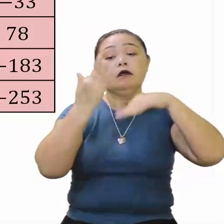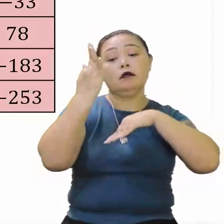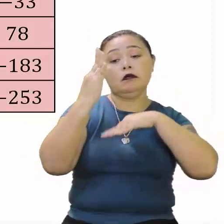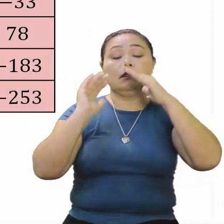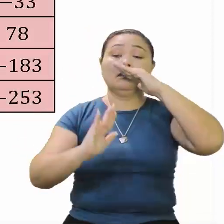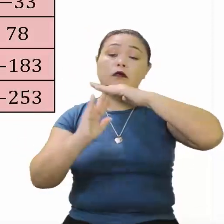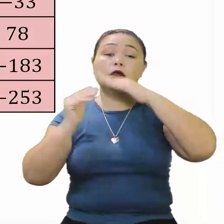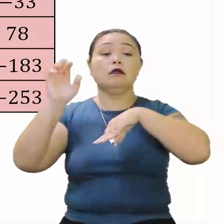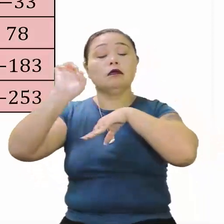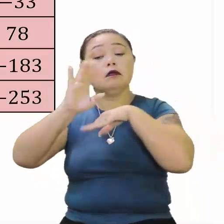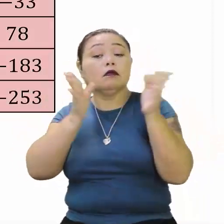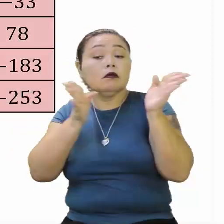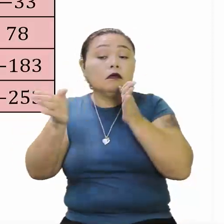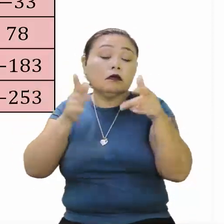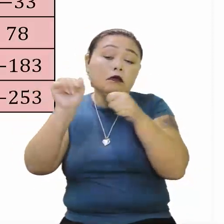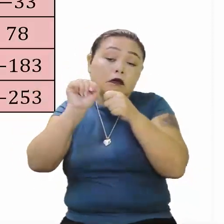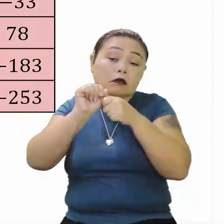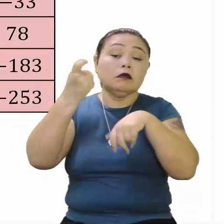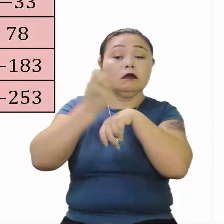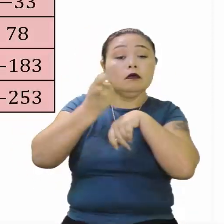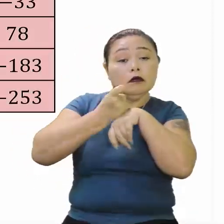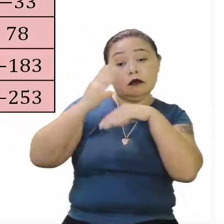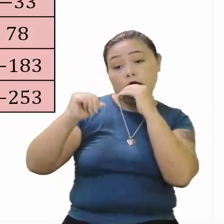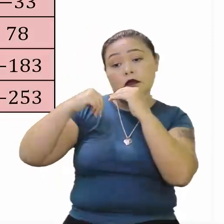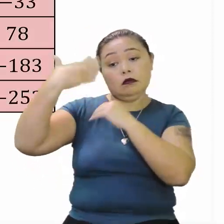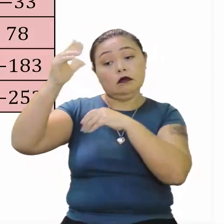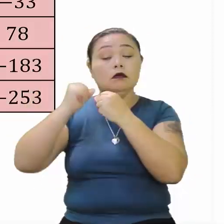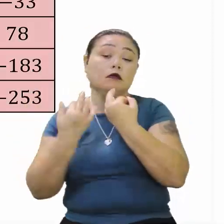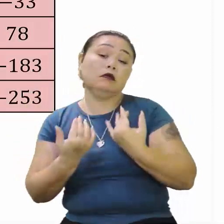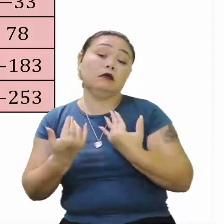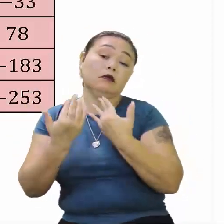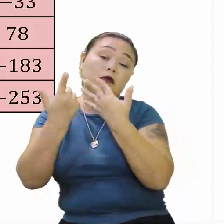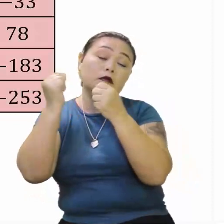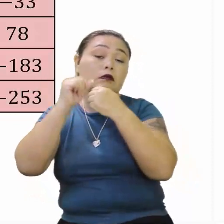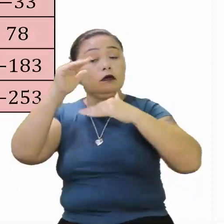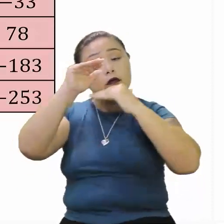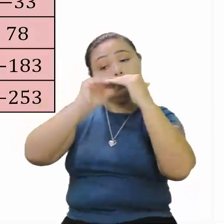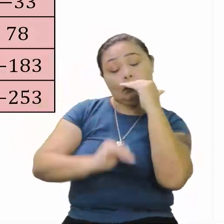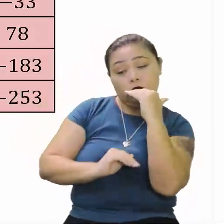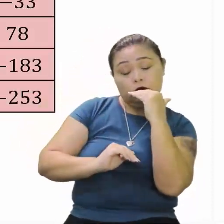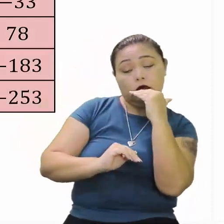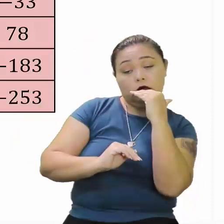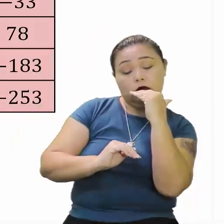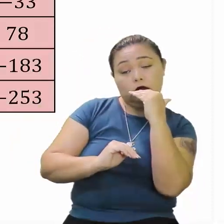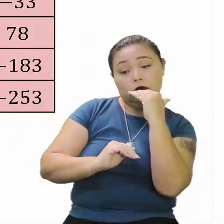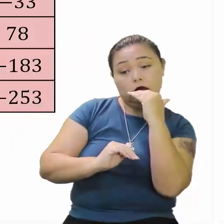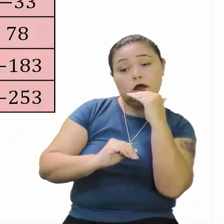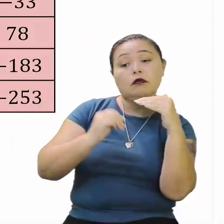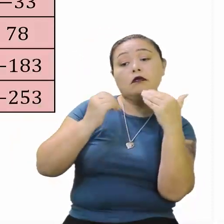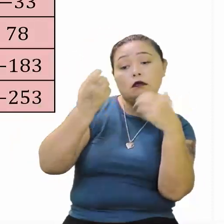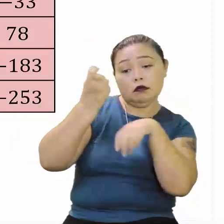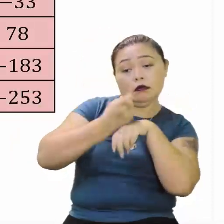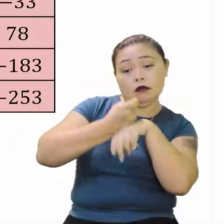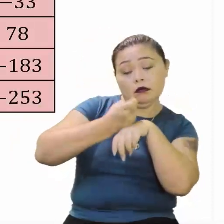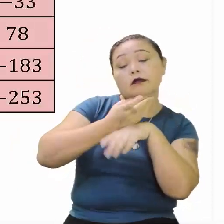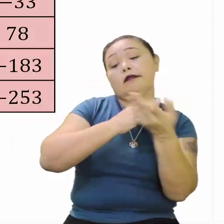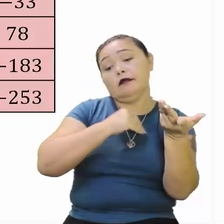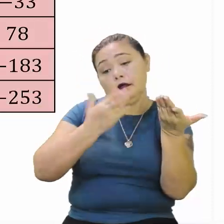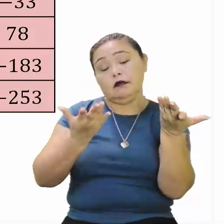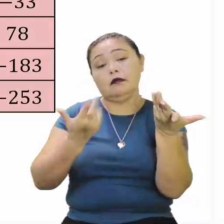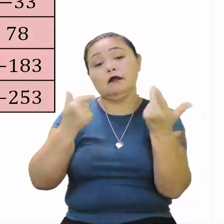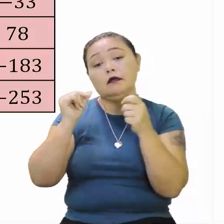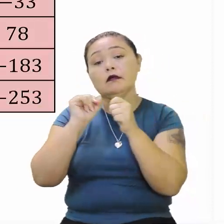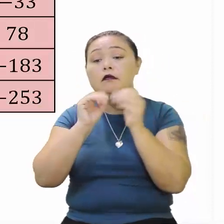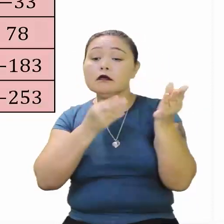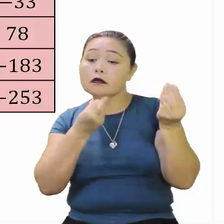no estado sólido. Acima do ponto de ebulição está no estado gasoso e abaixo está no estado sólido, consequentemente. Então,